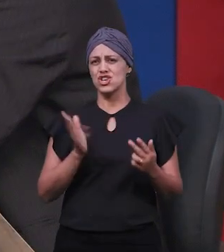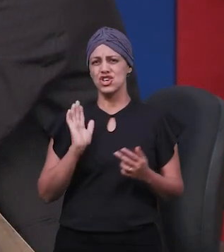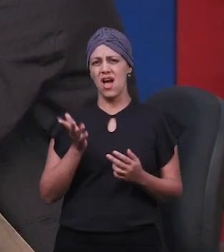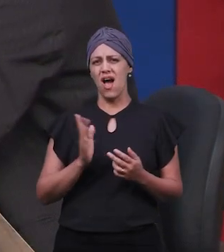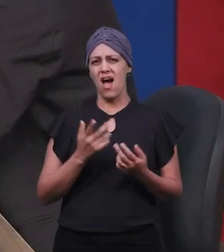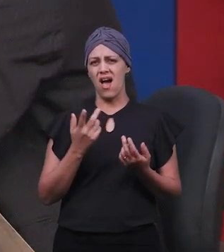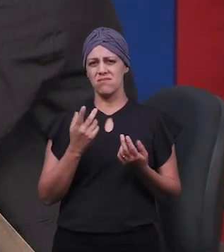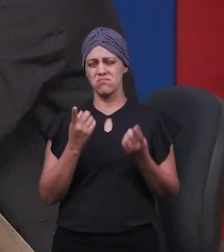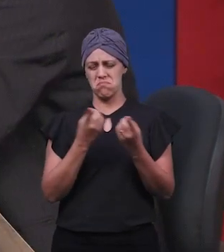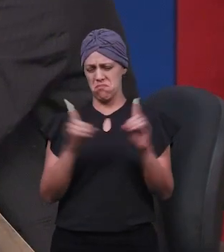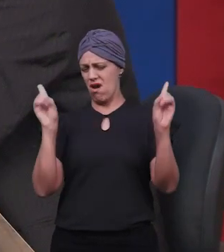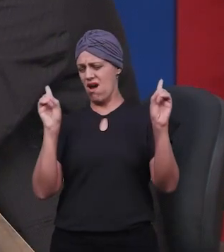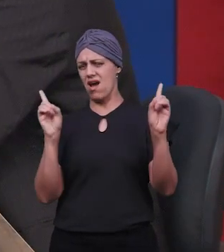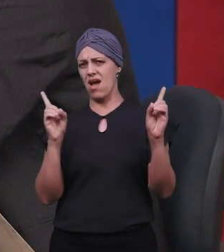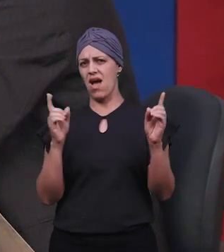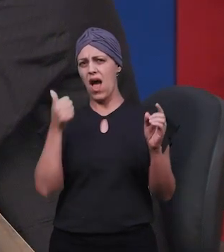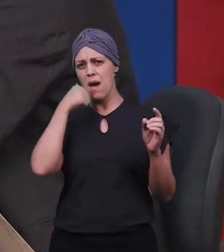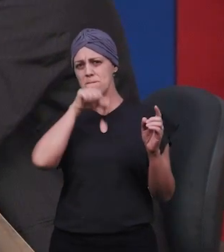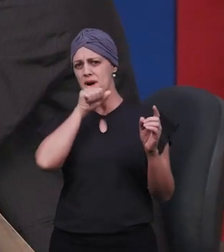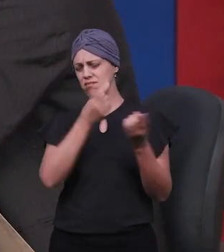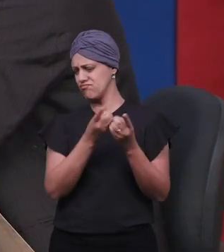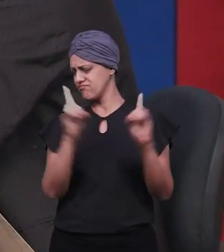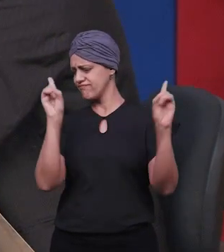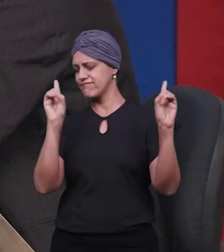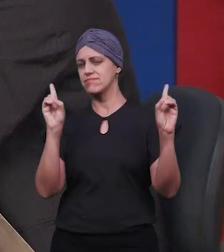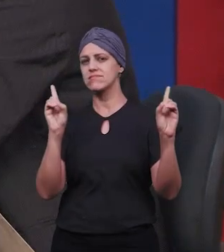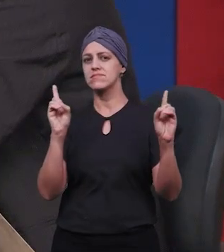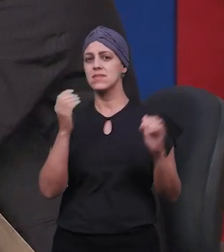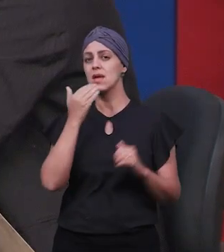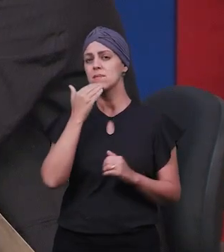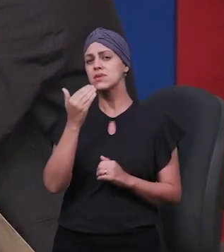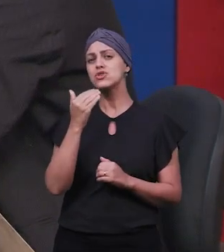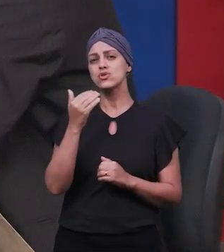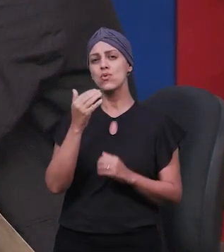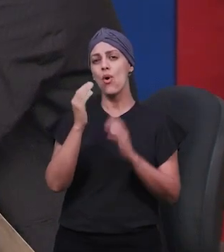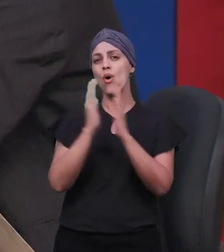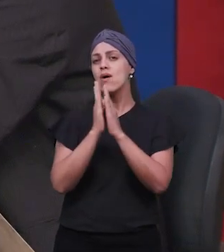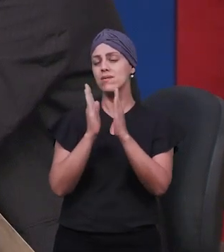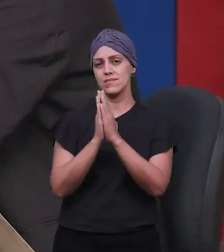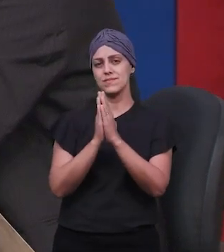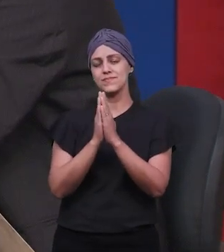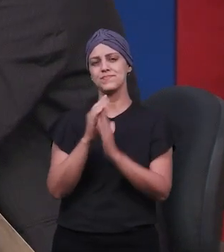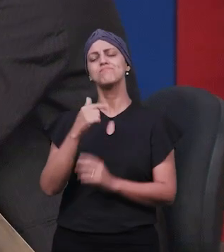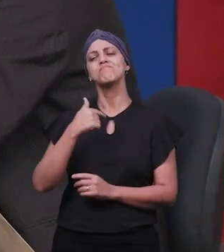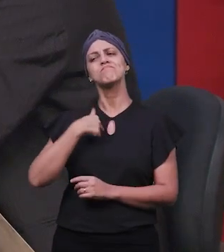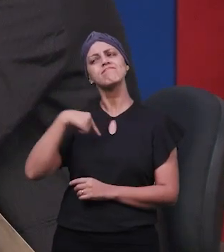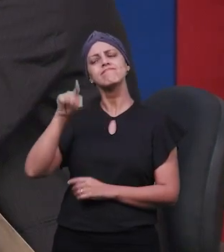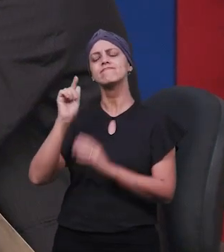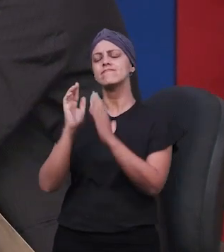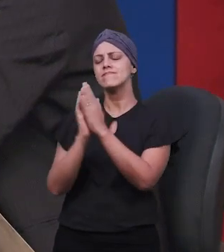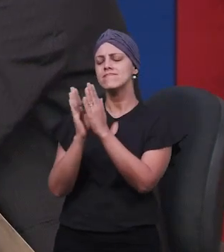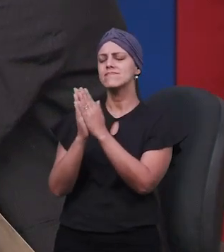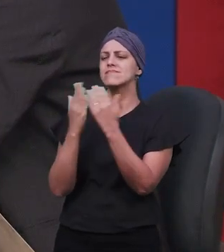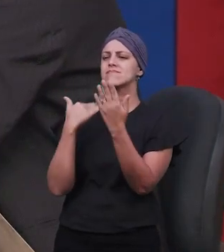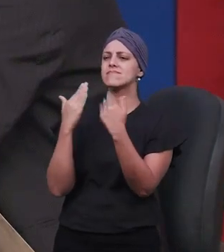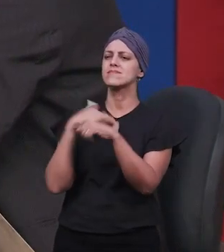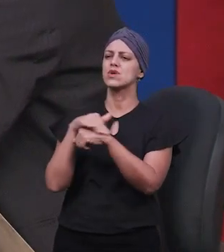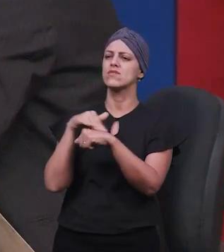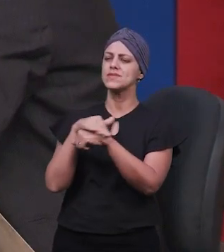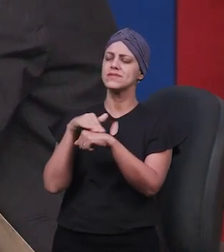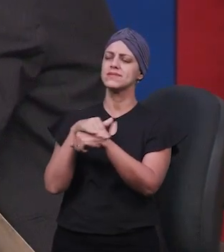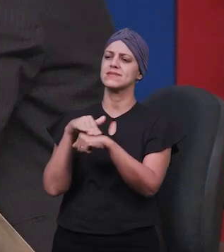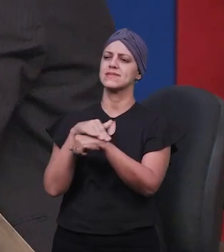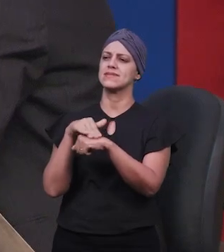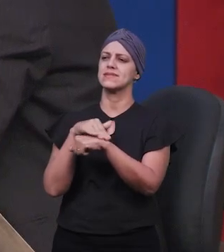não, e ela não estavam se falando, e pediu para que orasse com ela. E eu orei com ela, dei aquela